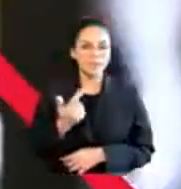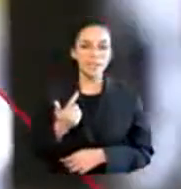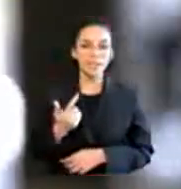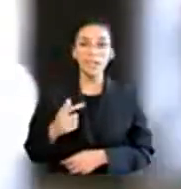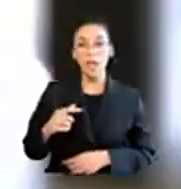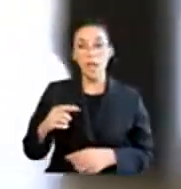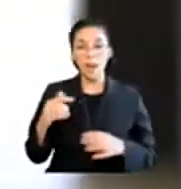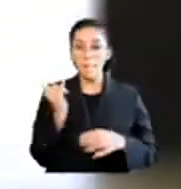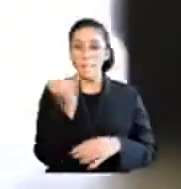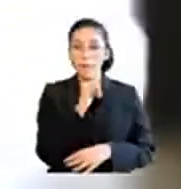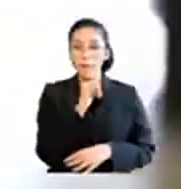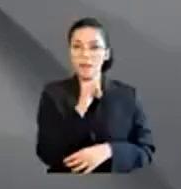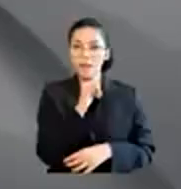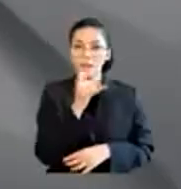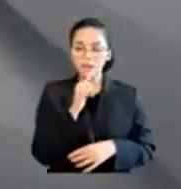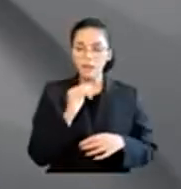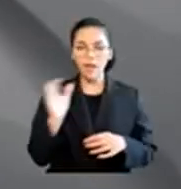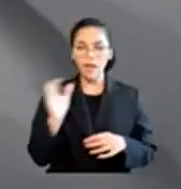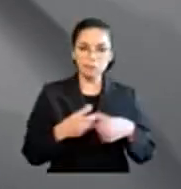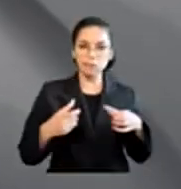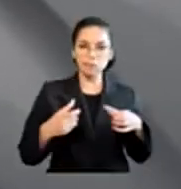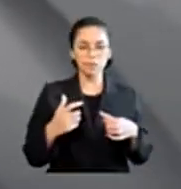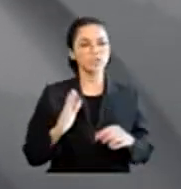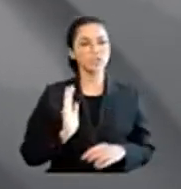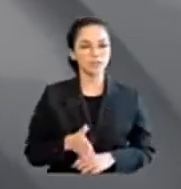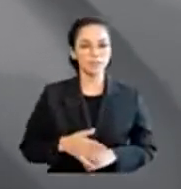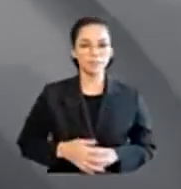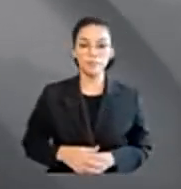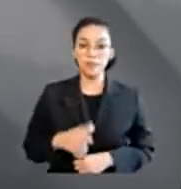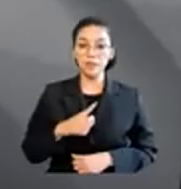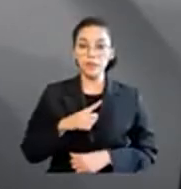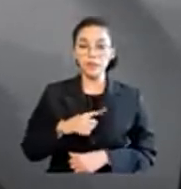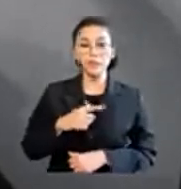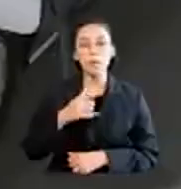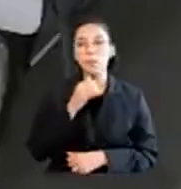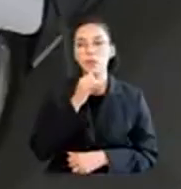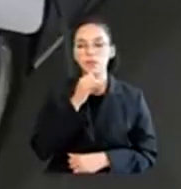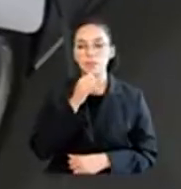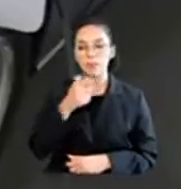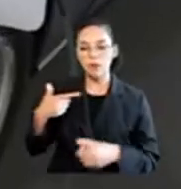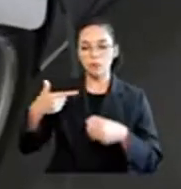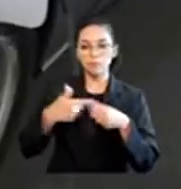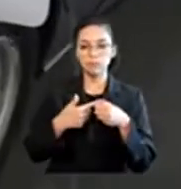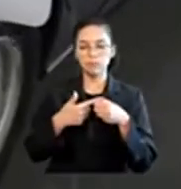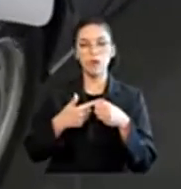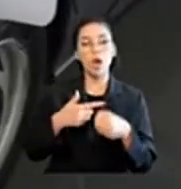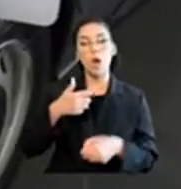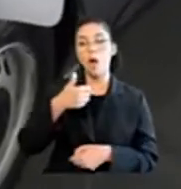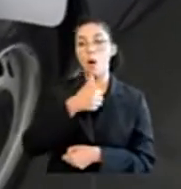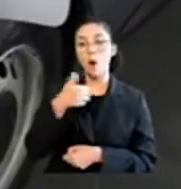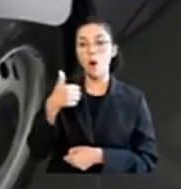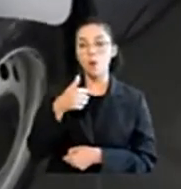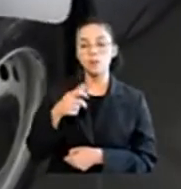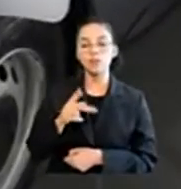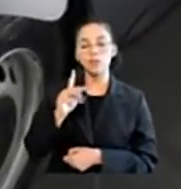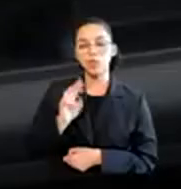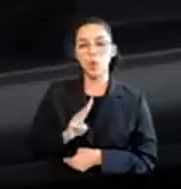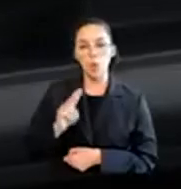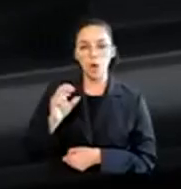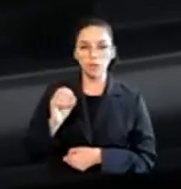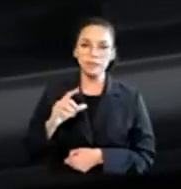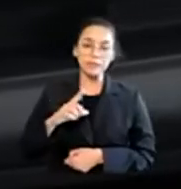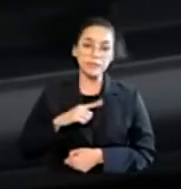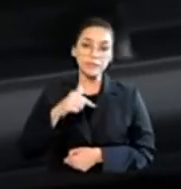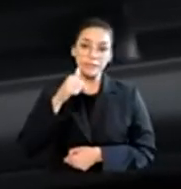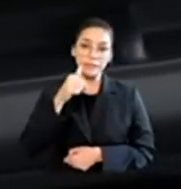uma estação de 11 kW, por exemplo, a carga total precisa de 7 horas. É claro, com as mesmas dimensões e